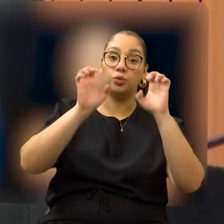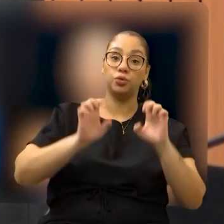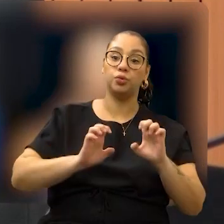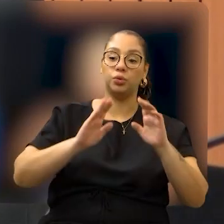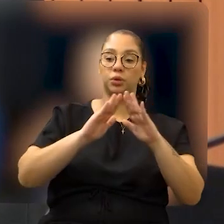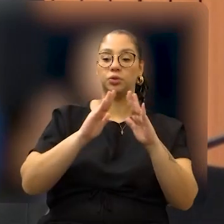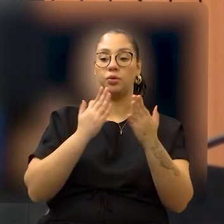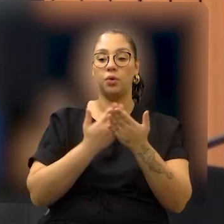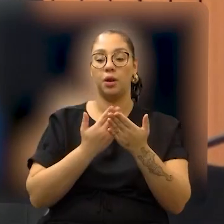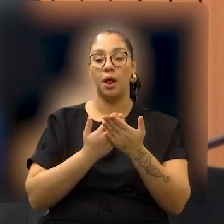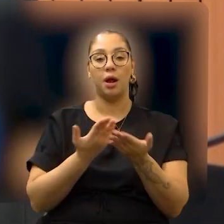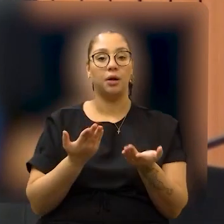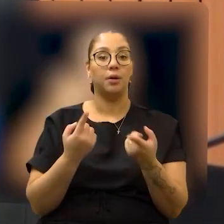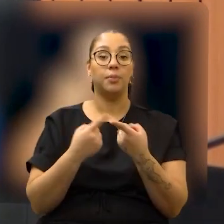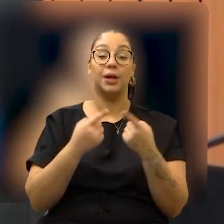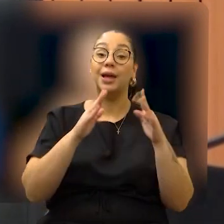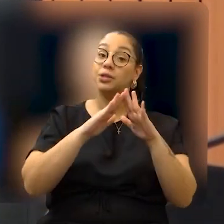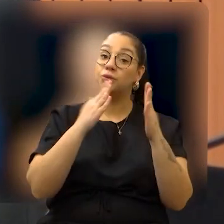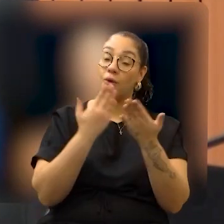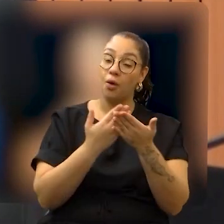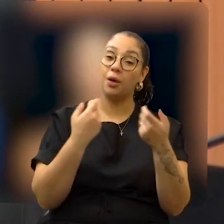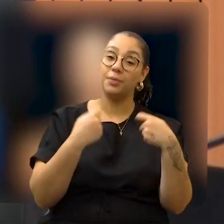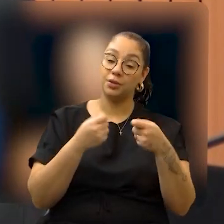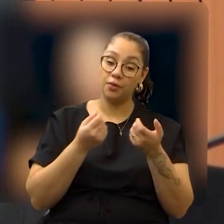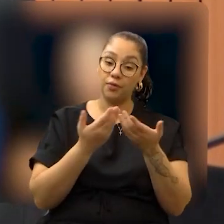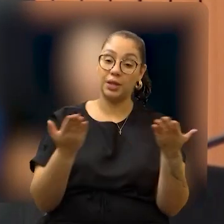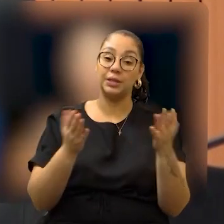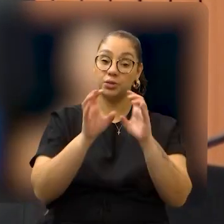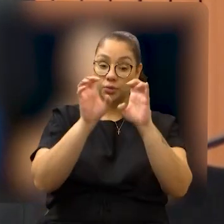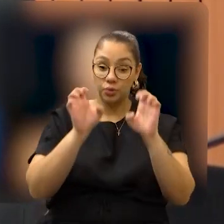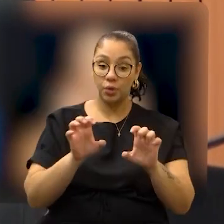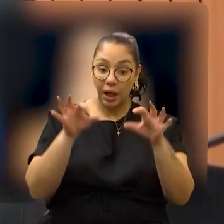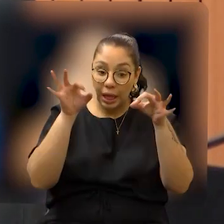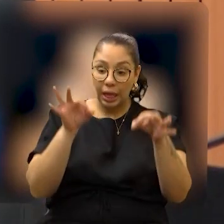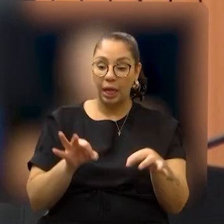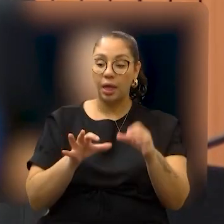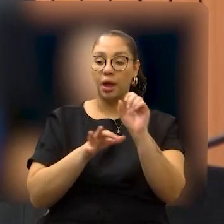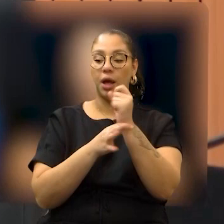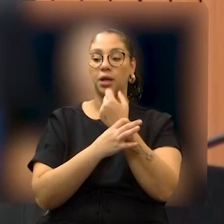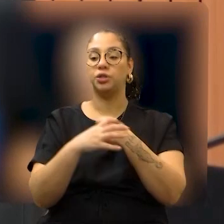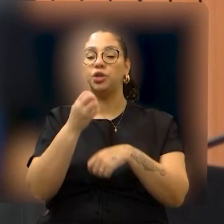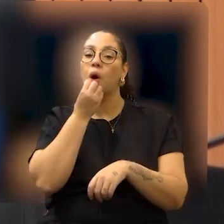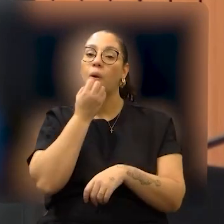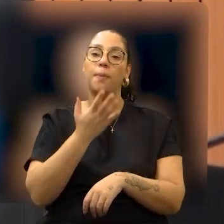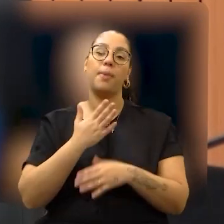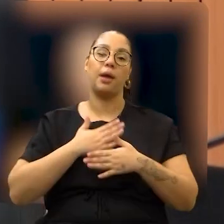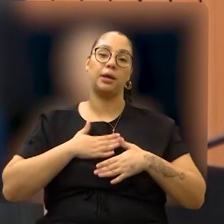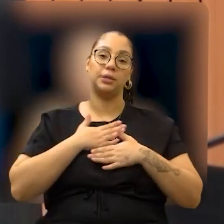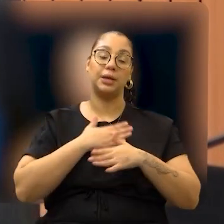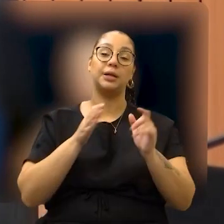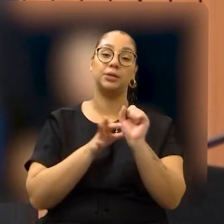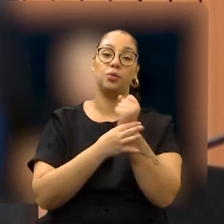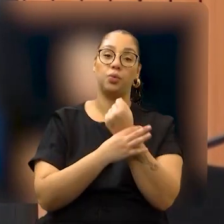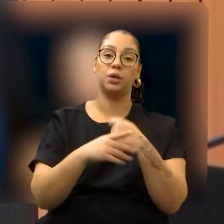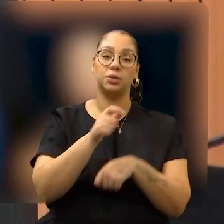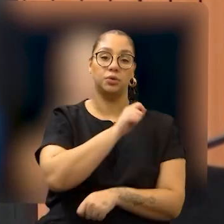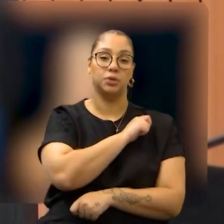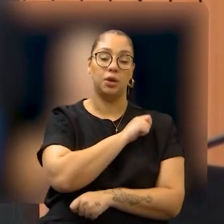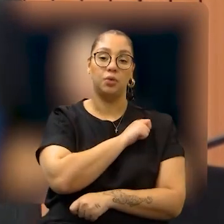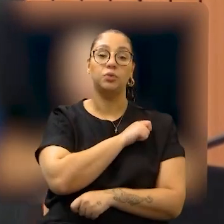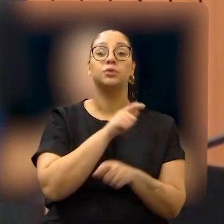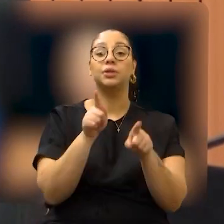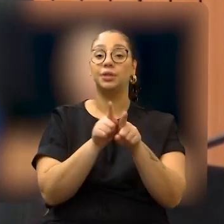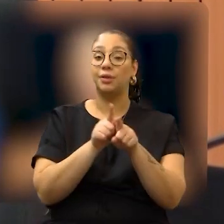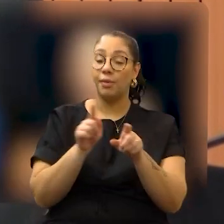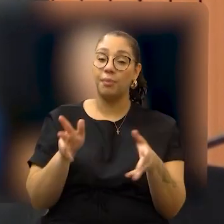a infraestrutura escolar. As escolas elas precisam oferecer uma estrutura adequada para garantir o bem-estar, a segurança